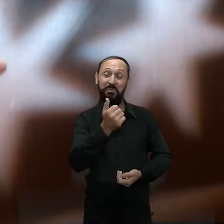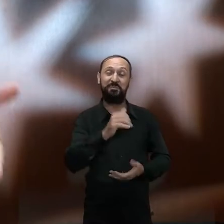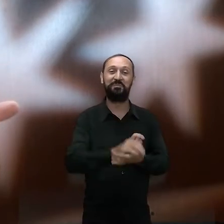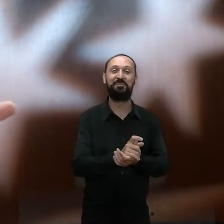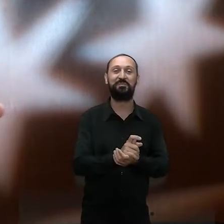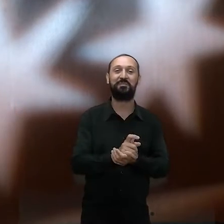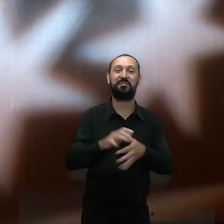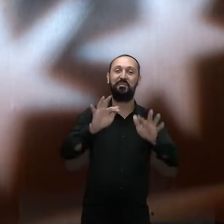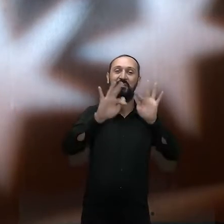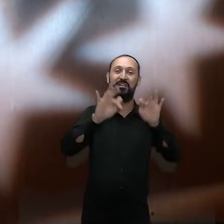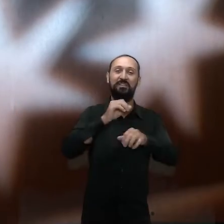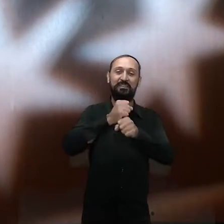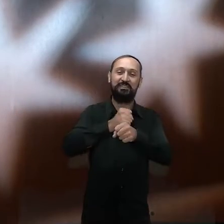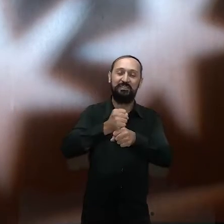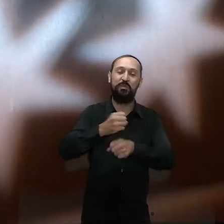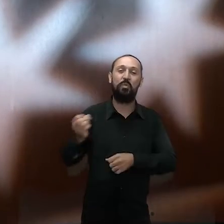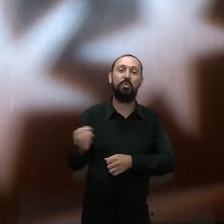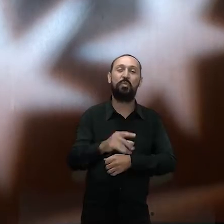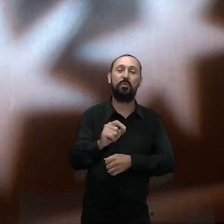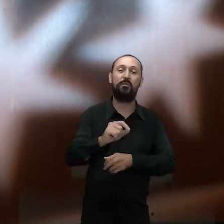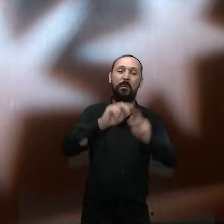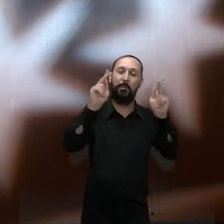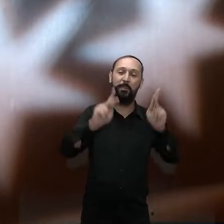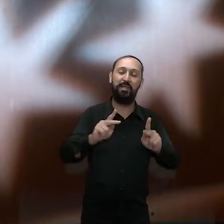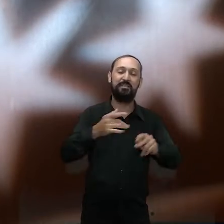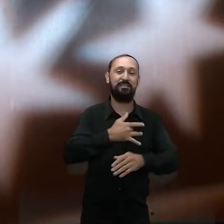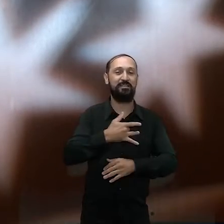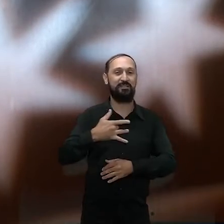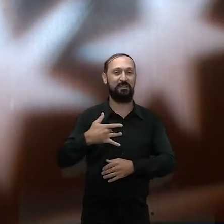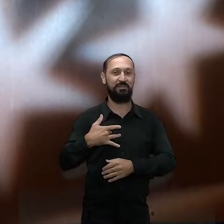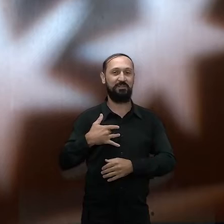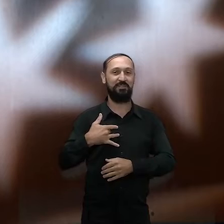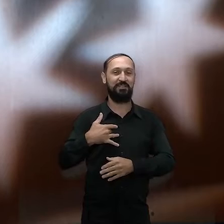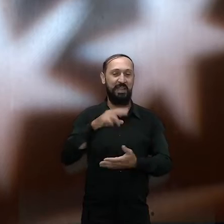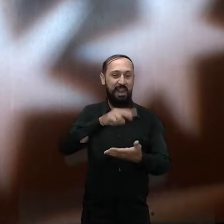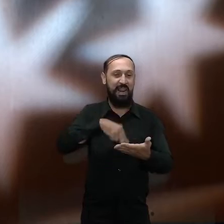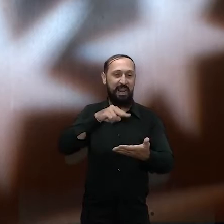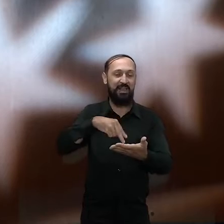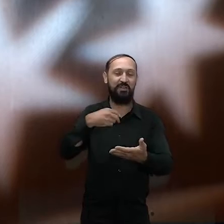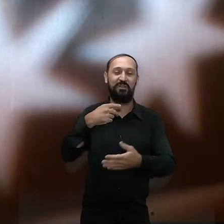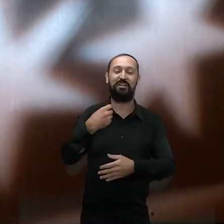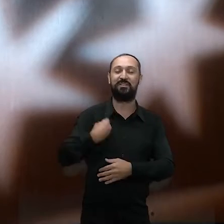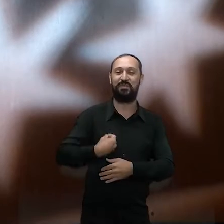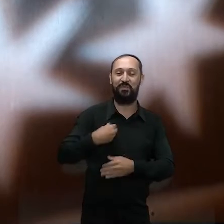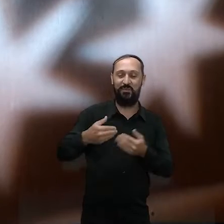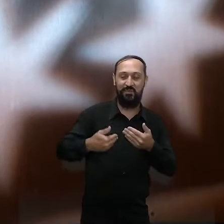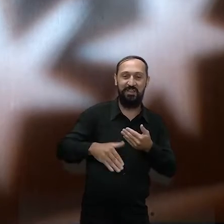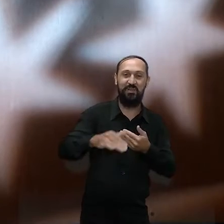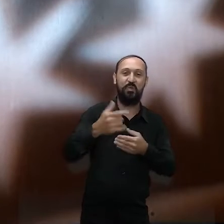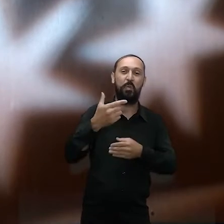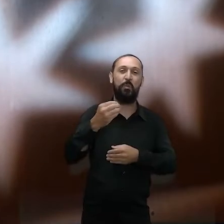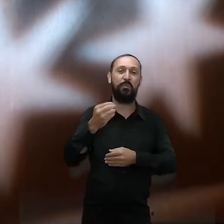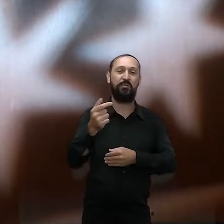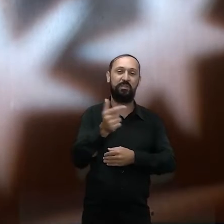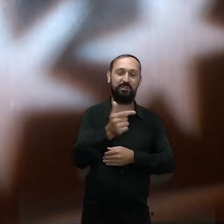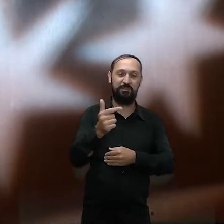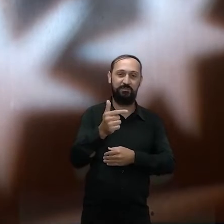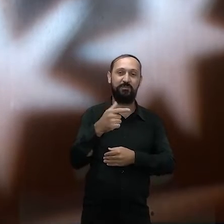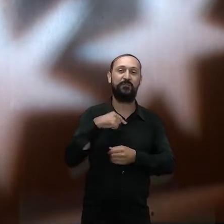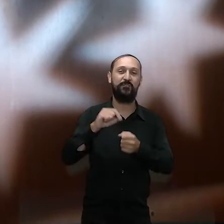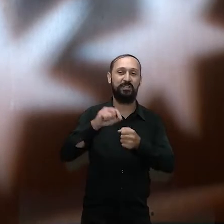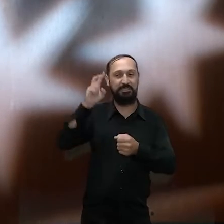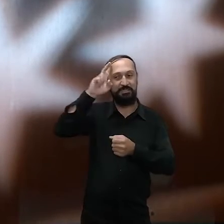Oi pessoal, tudo bem? Feliz ano novo, muita paz, saúde e bastante leitura para sua vida em